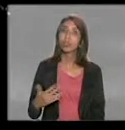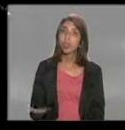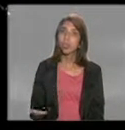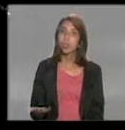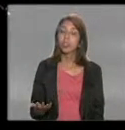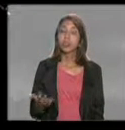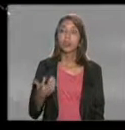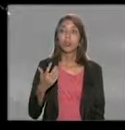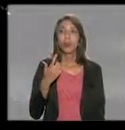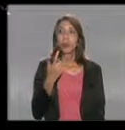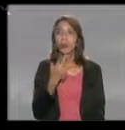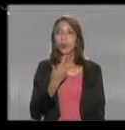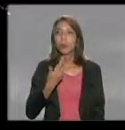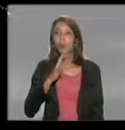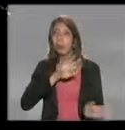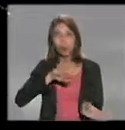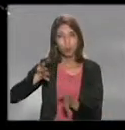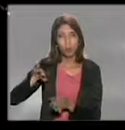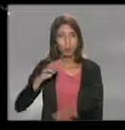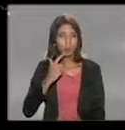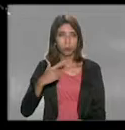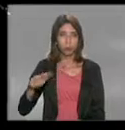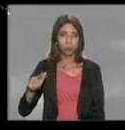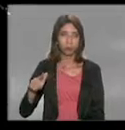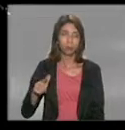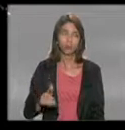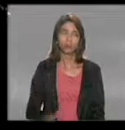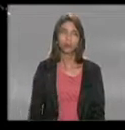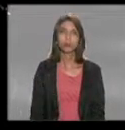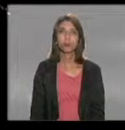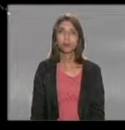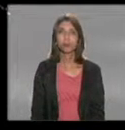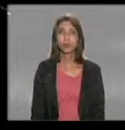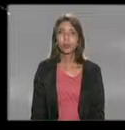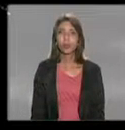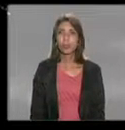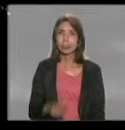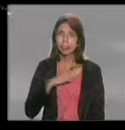sociocultural das descendências africanas. Entendi.